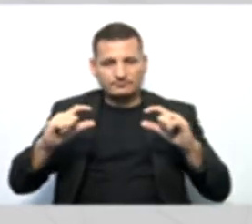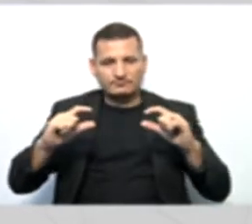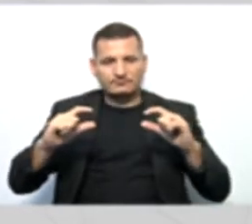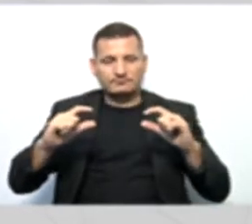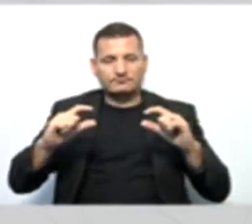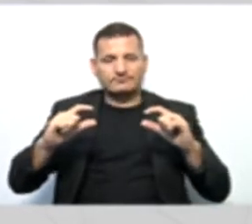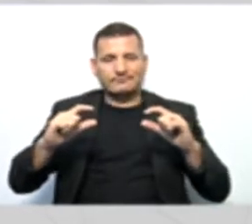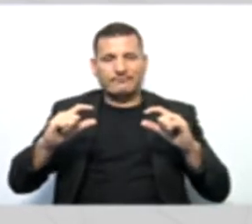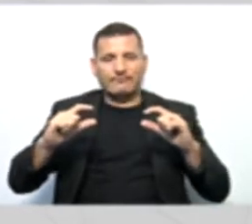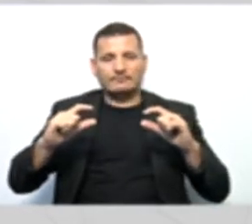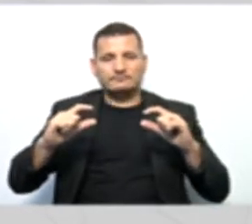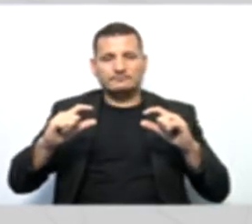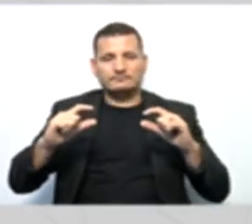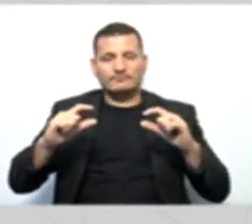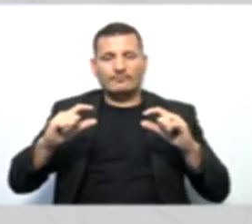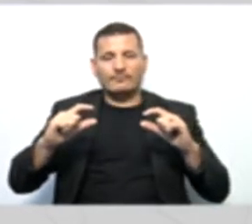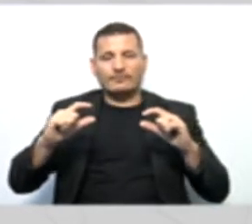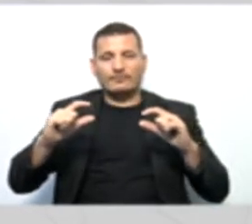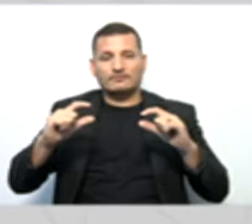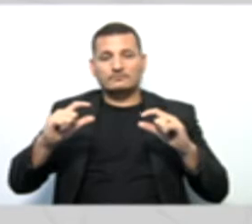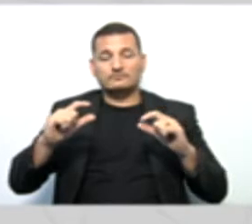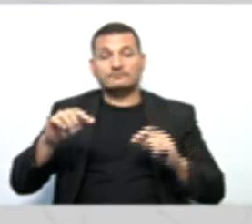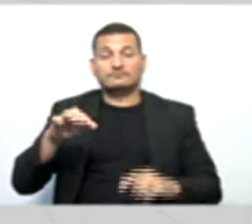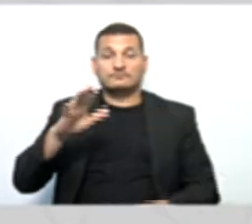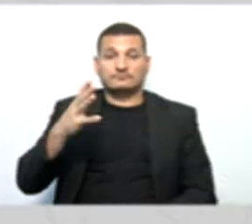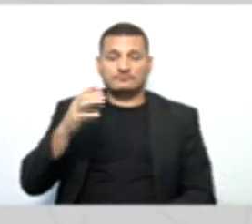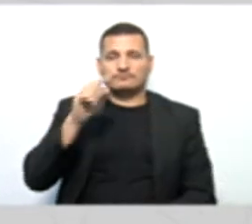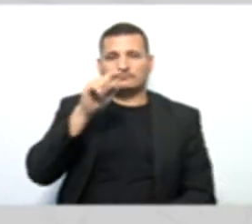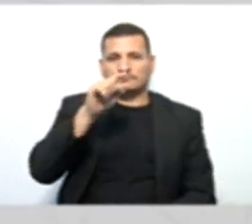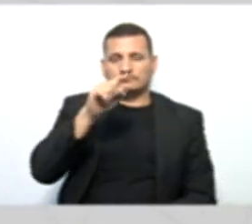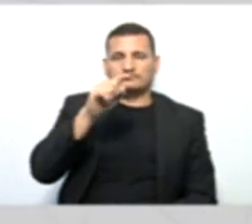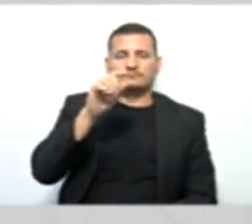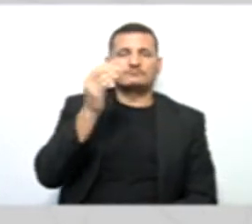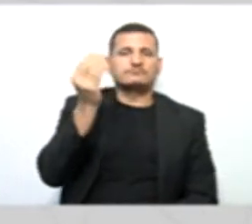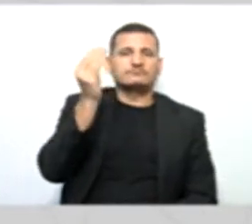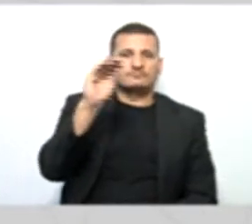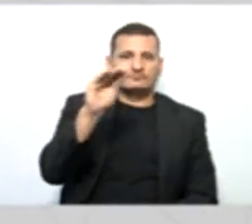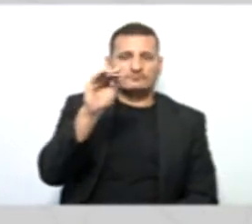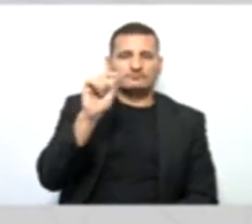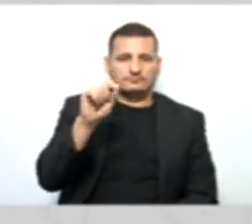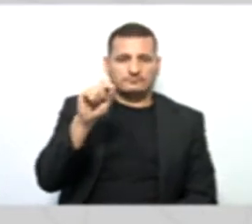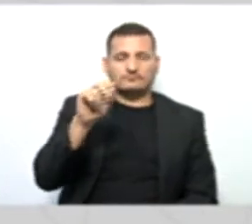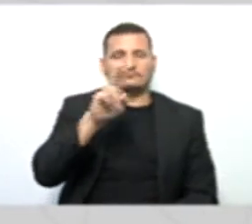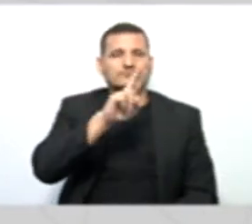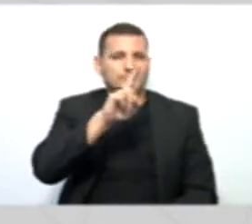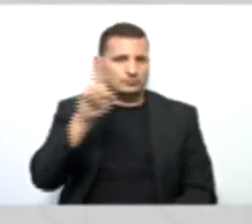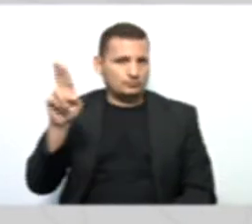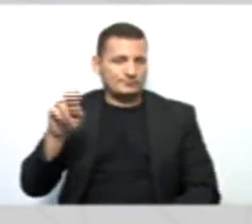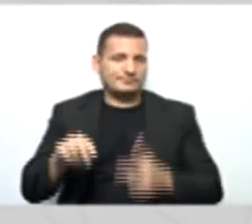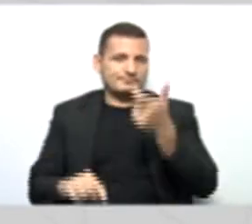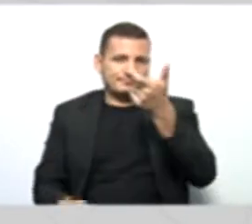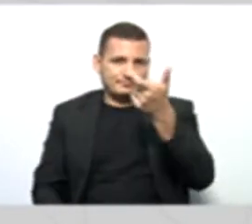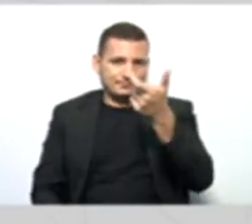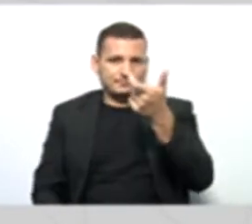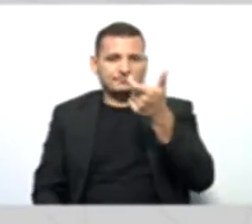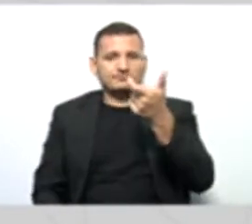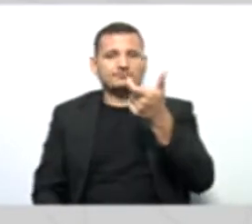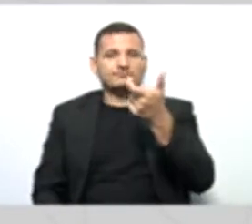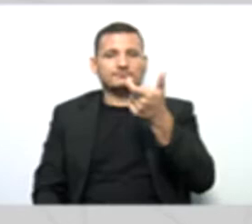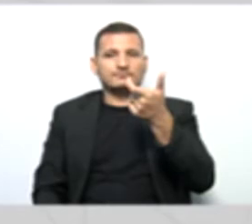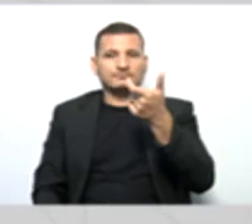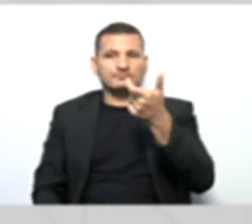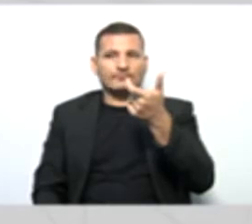e uma parte aqui no final. Na primeira parte, você iria colocar o nome da classe,